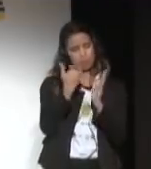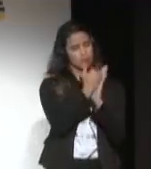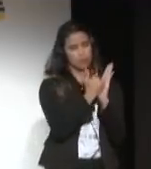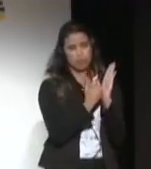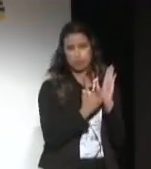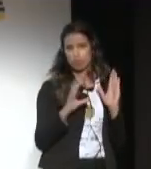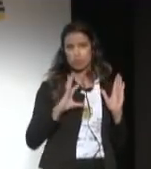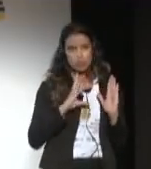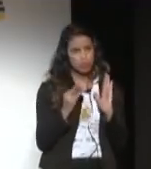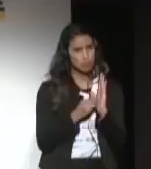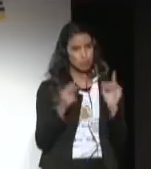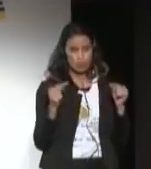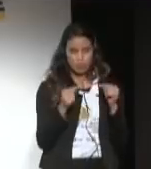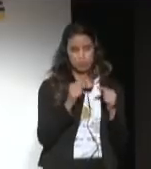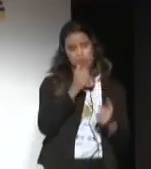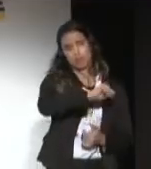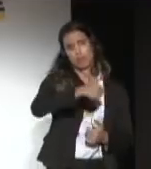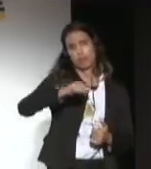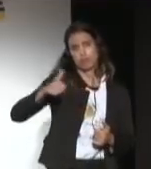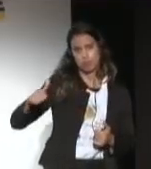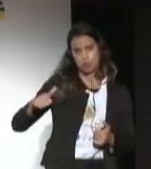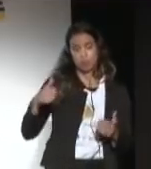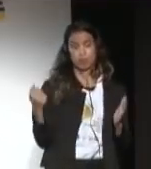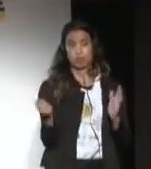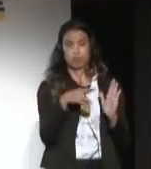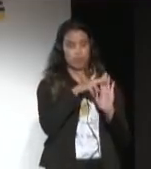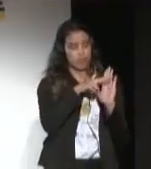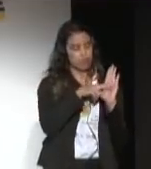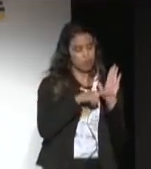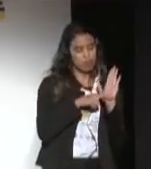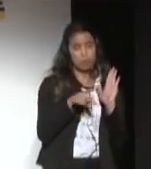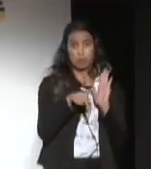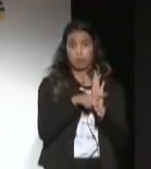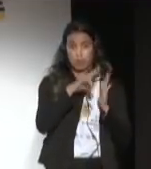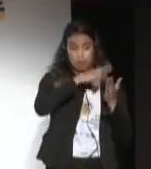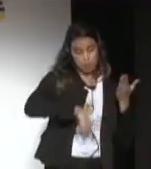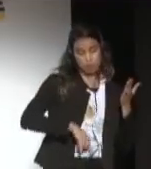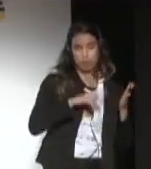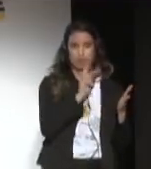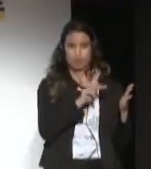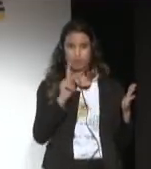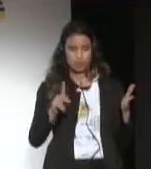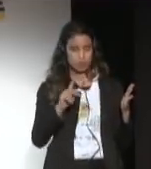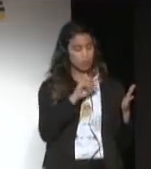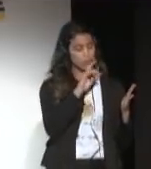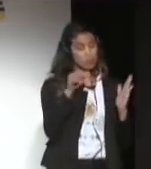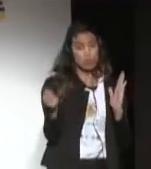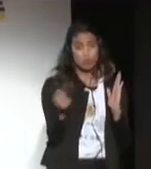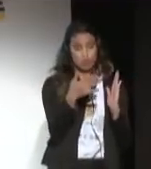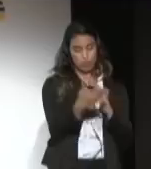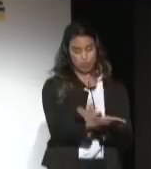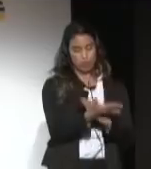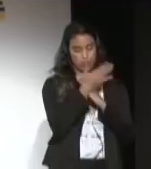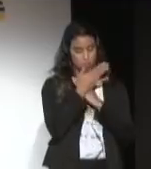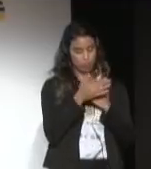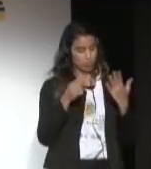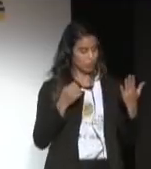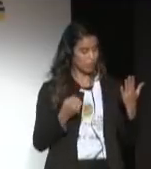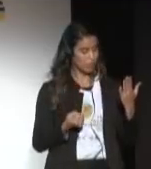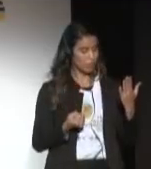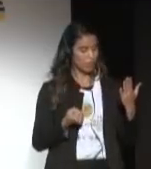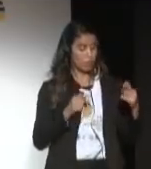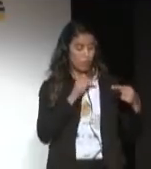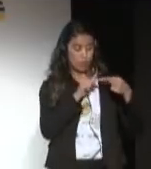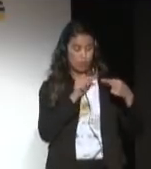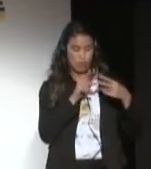está ligado à avaliação. As novas diretrizes do currículo nos dão uma oportunidade de alinhar todos esses fatores